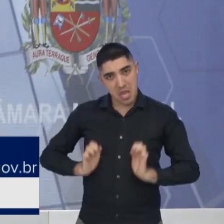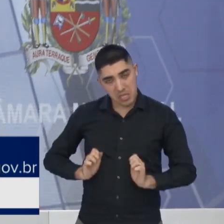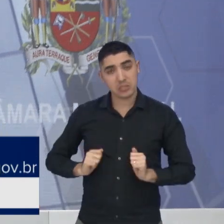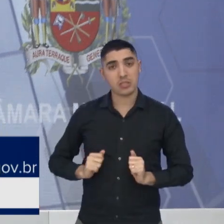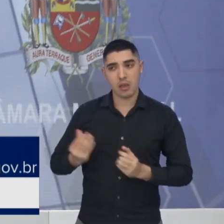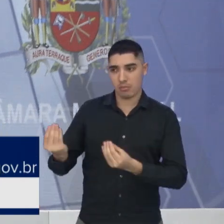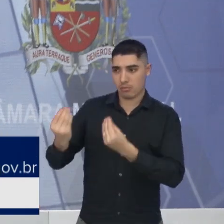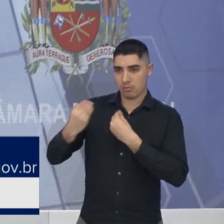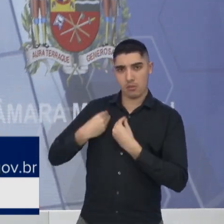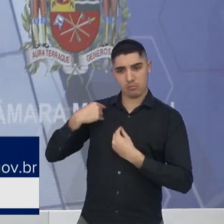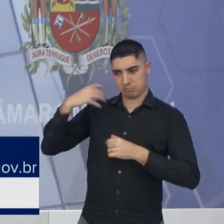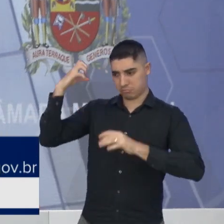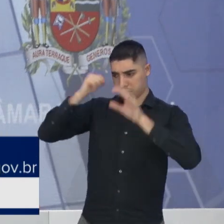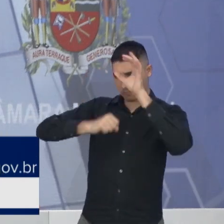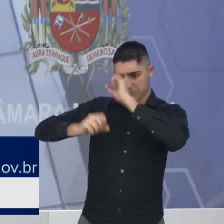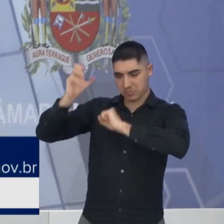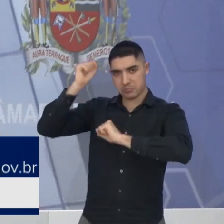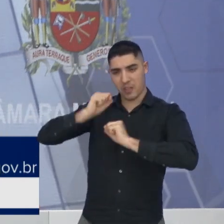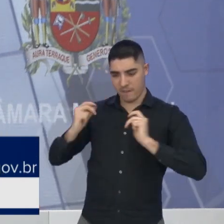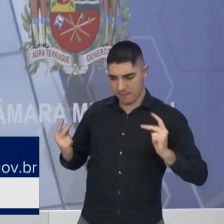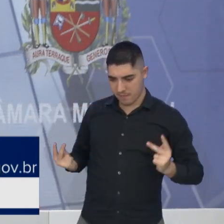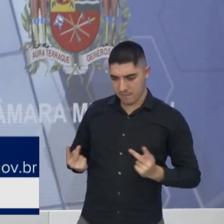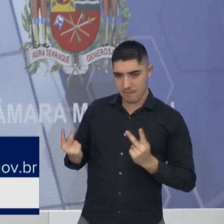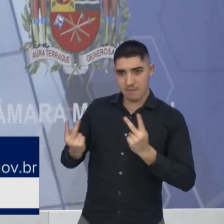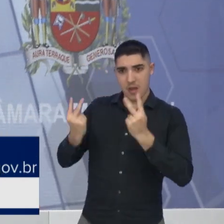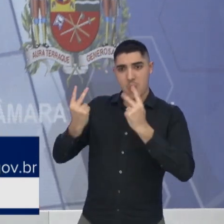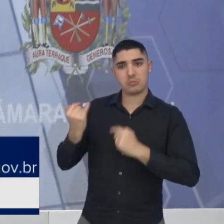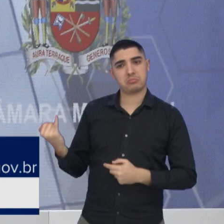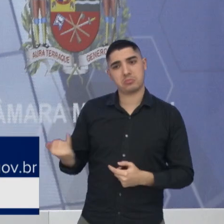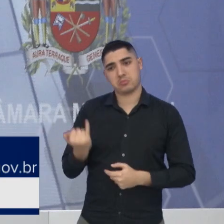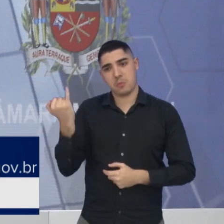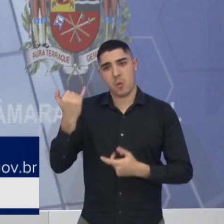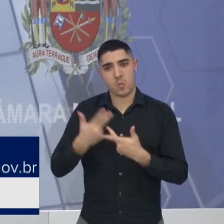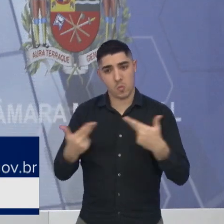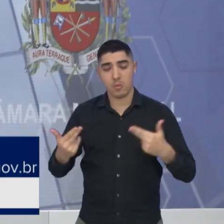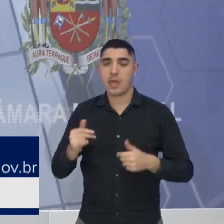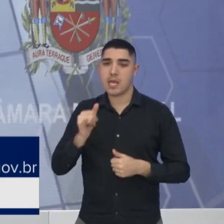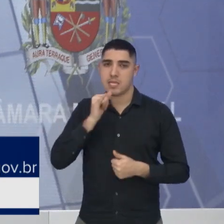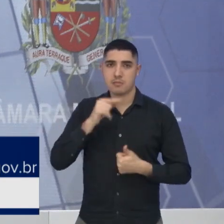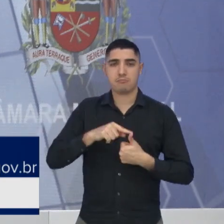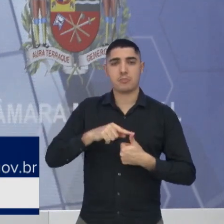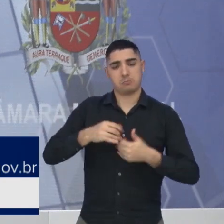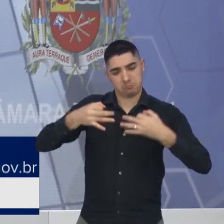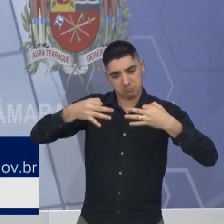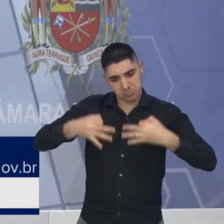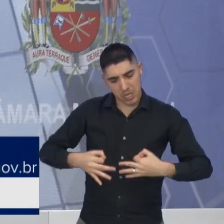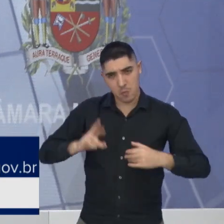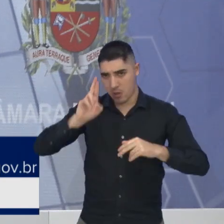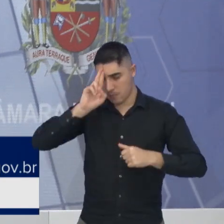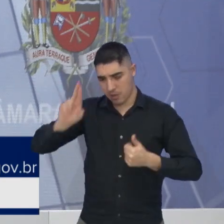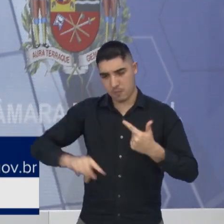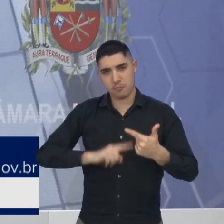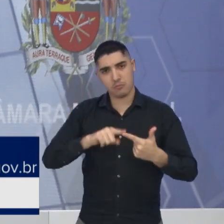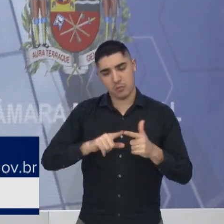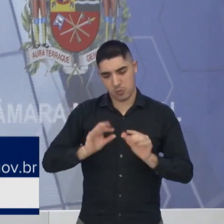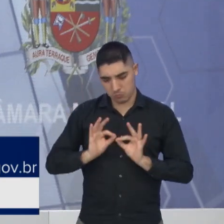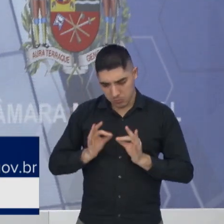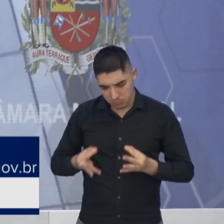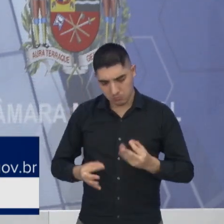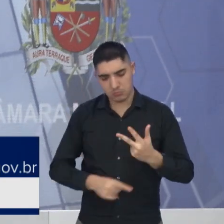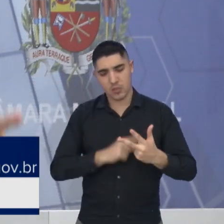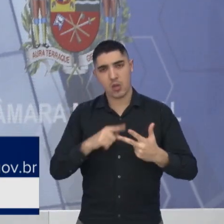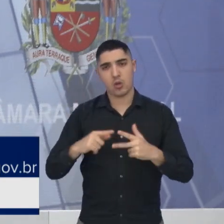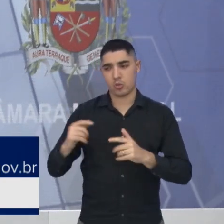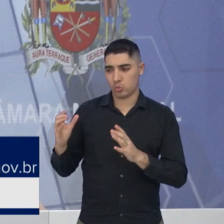os valores que eu carrego até hoje. A disciplina, a honestidade, o trabalho em equipe,